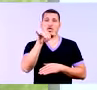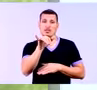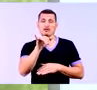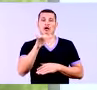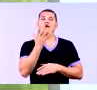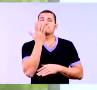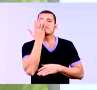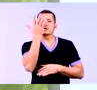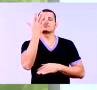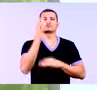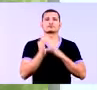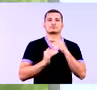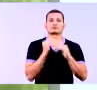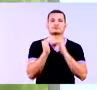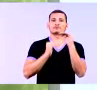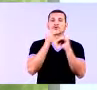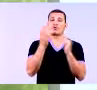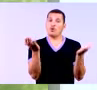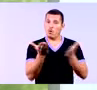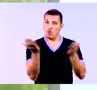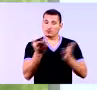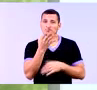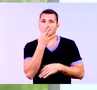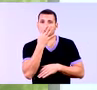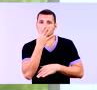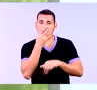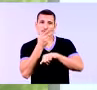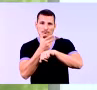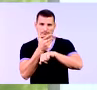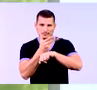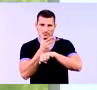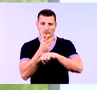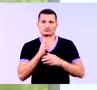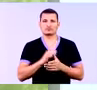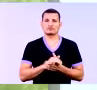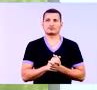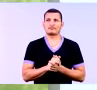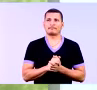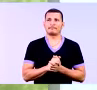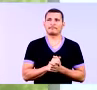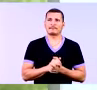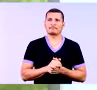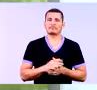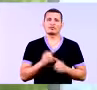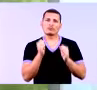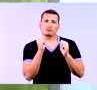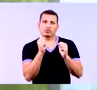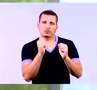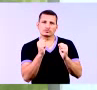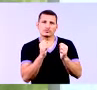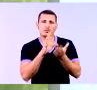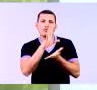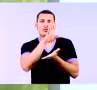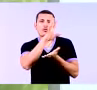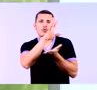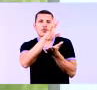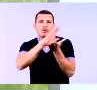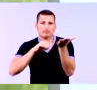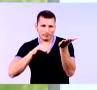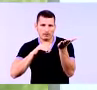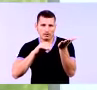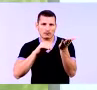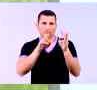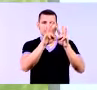desenvolvimento. Hoje nós veremos no vídeo, daqui a alguns instantes, que eu posso copiar um código do site do